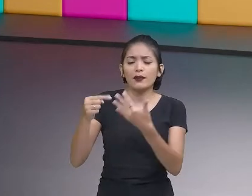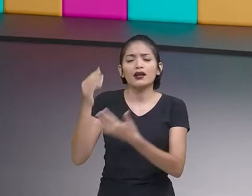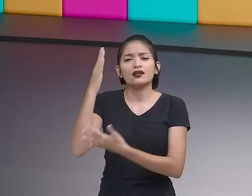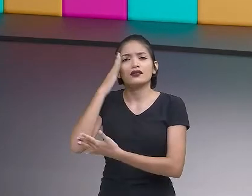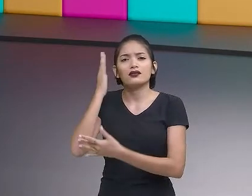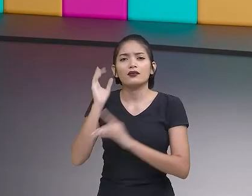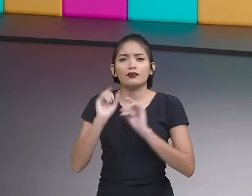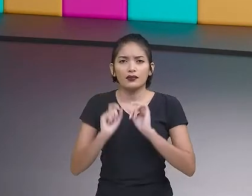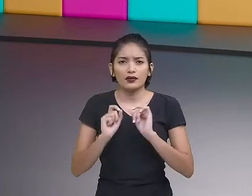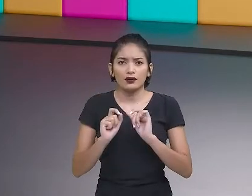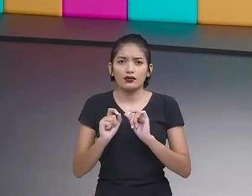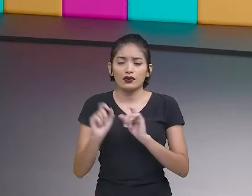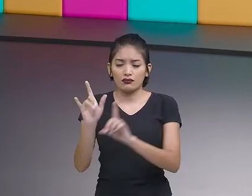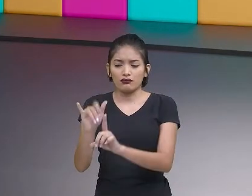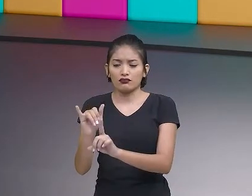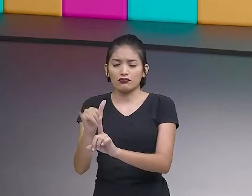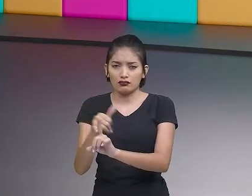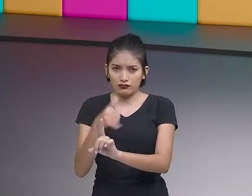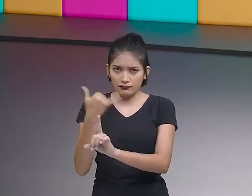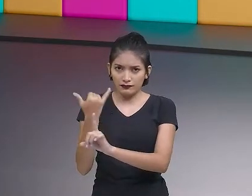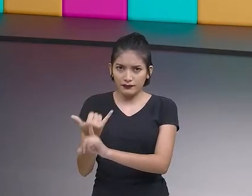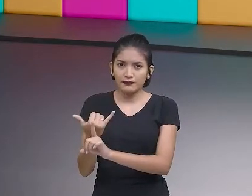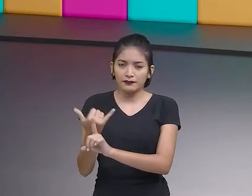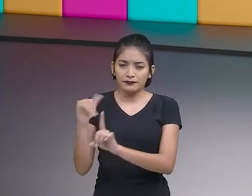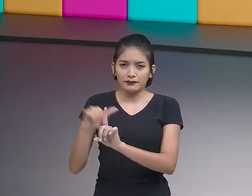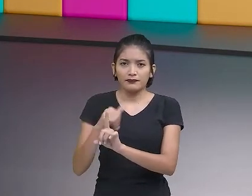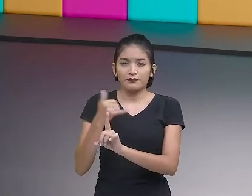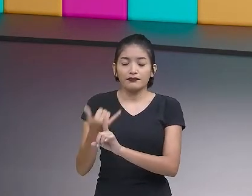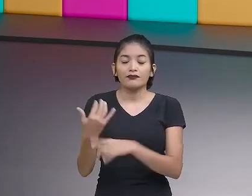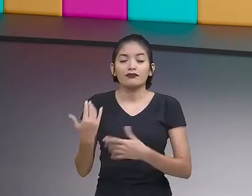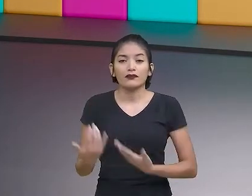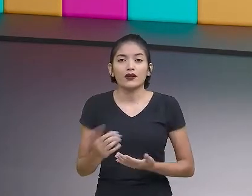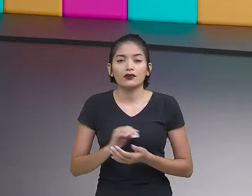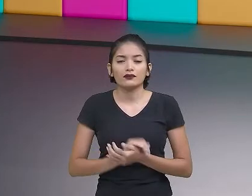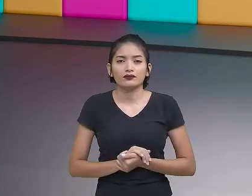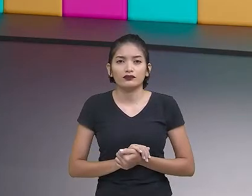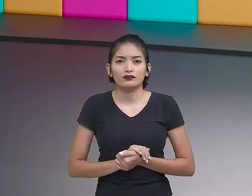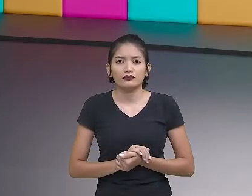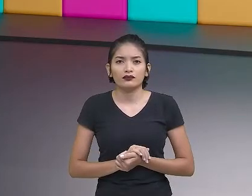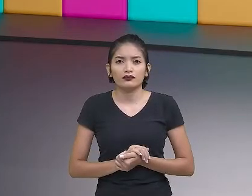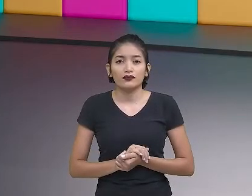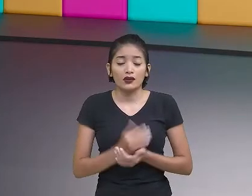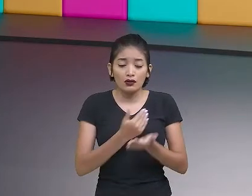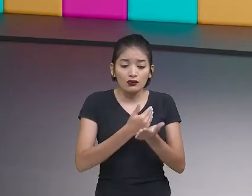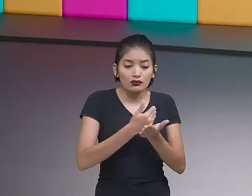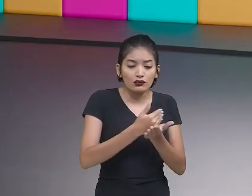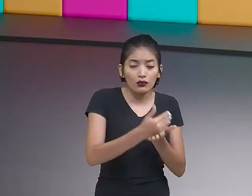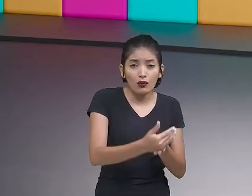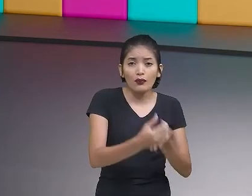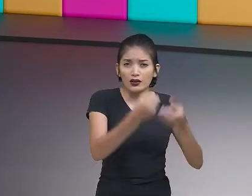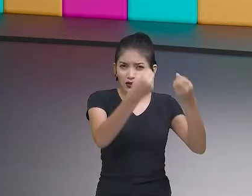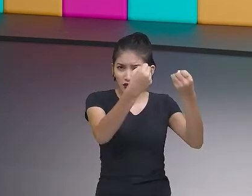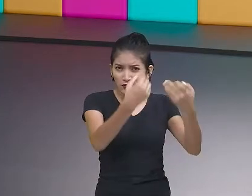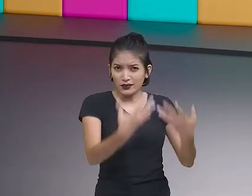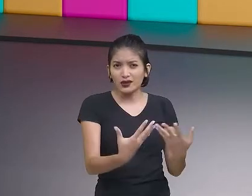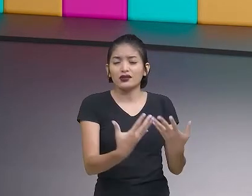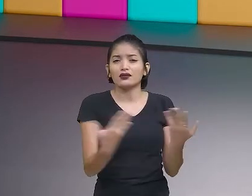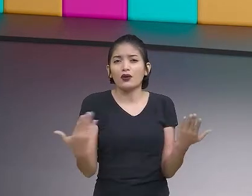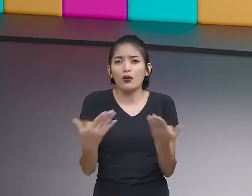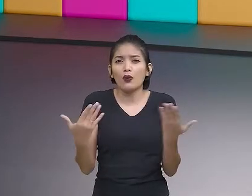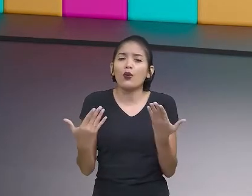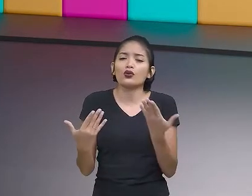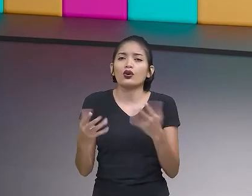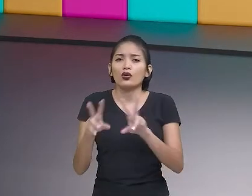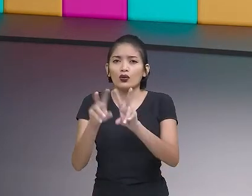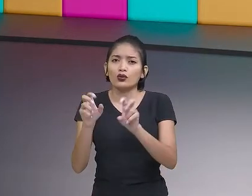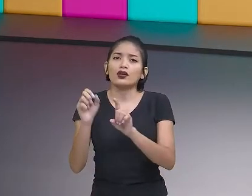vocês o bullying. Então, logo no comecinho da aula de hoje, desse bate-papo de hoje com o psicossocial,